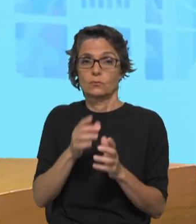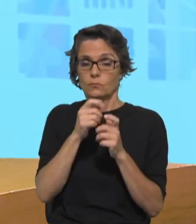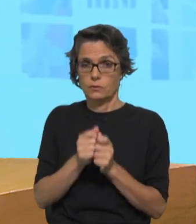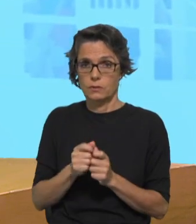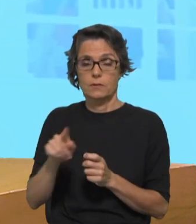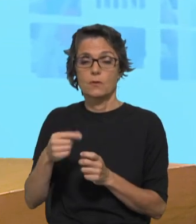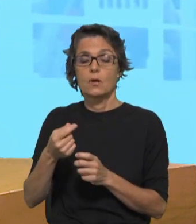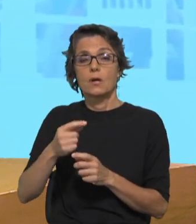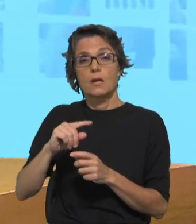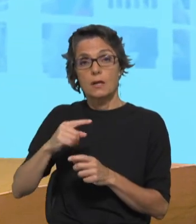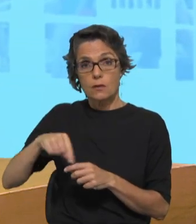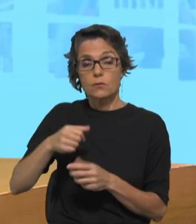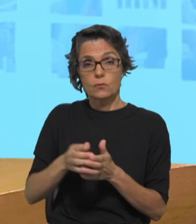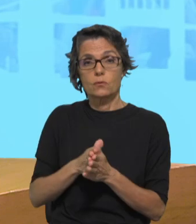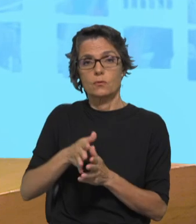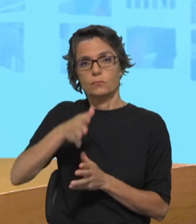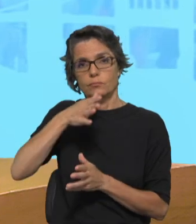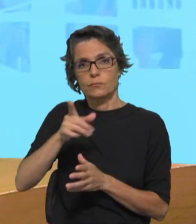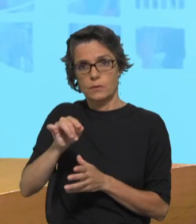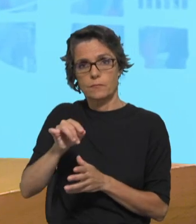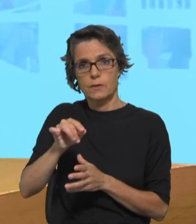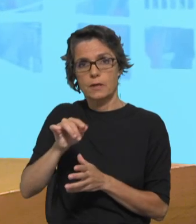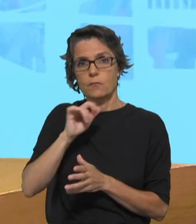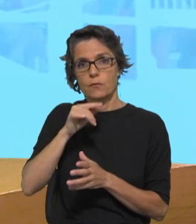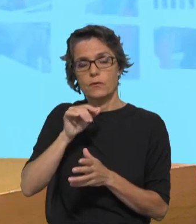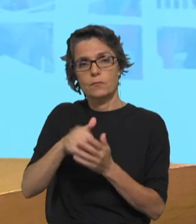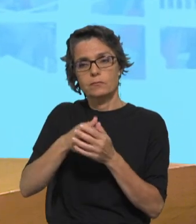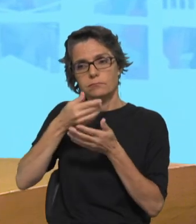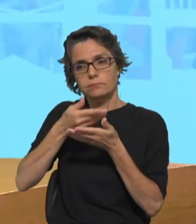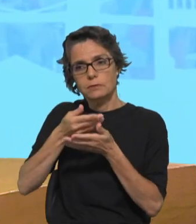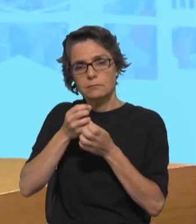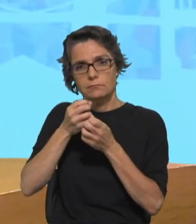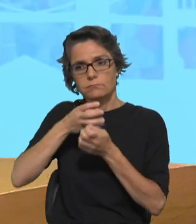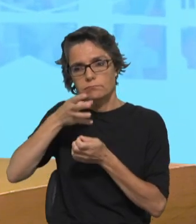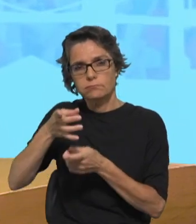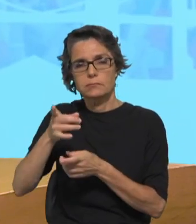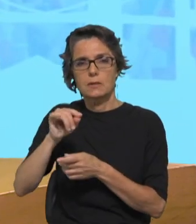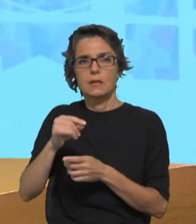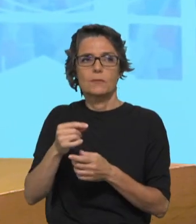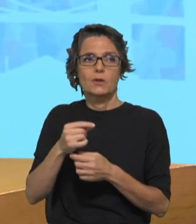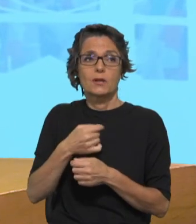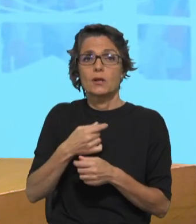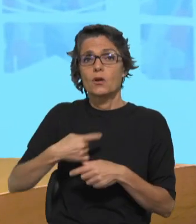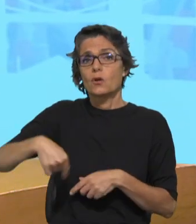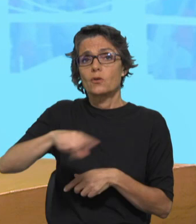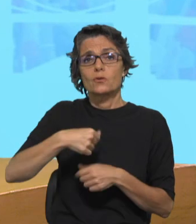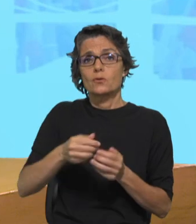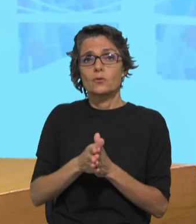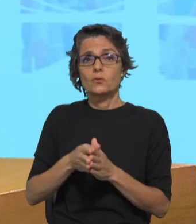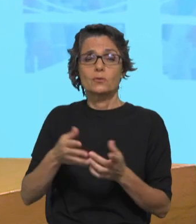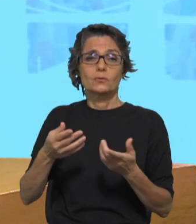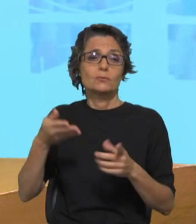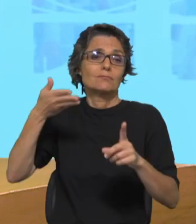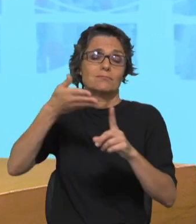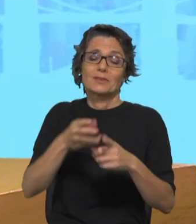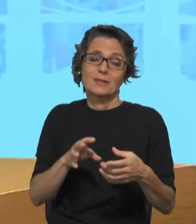todos somos evangelizadores. E, portanto, todos somos missionários. Missionários pela palavra, pelo anúncio explícito, pelo testemunho